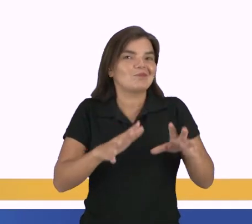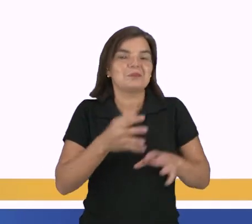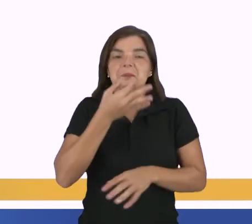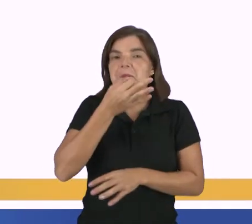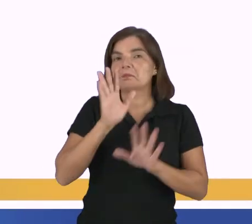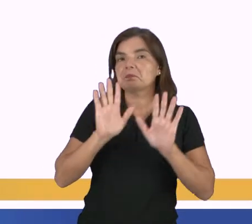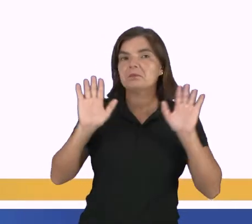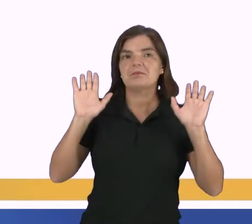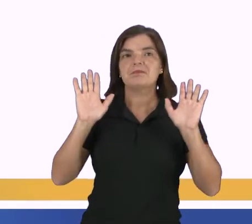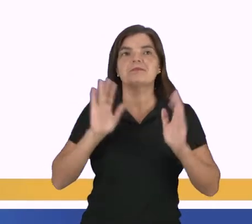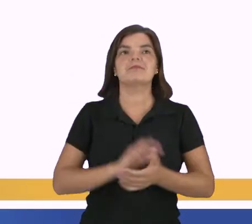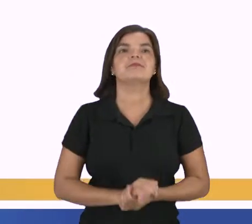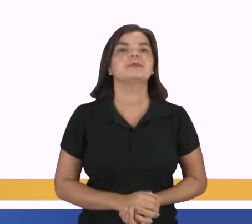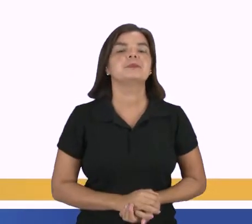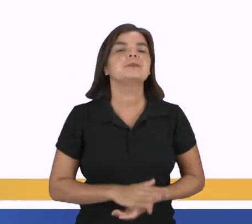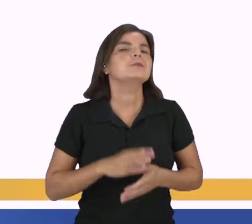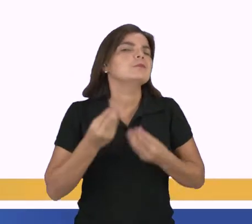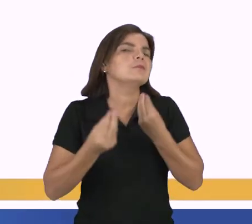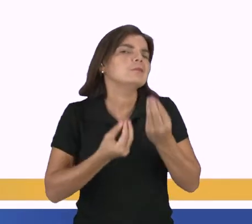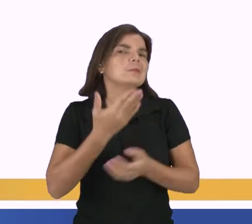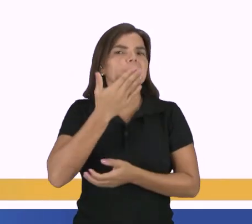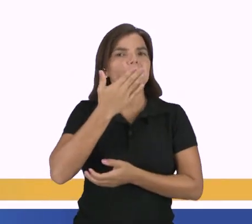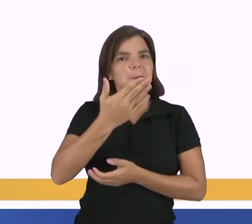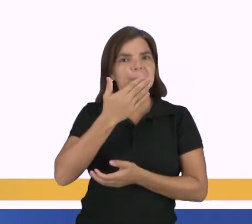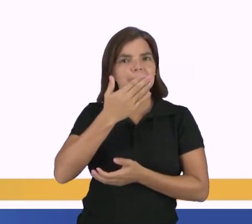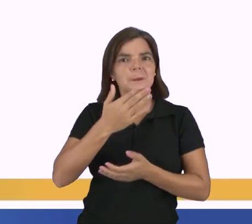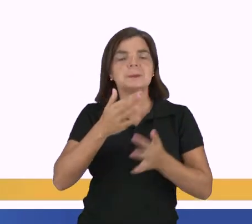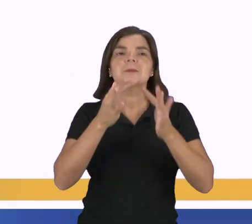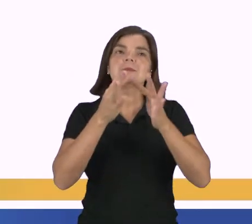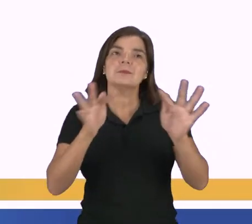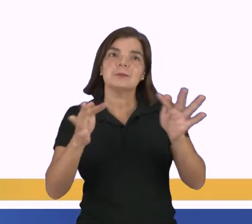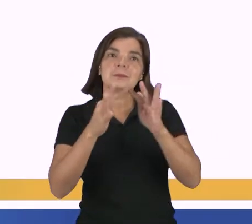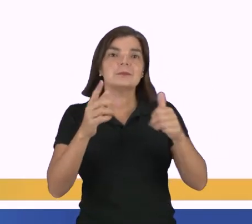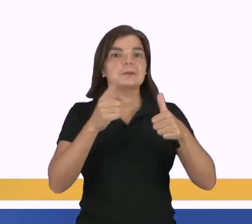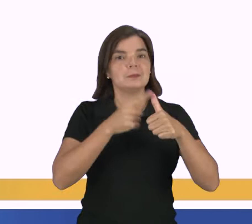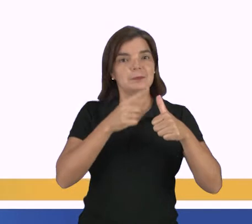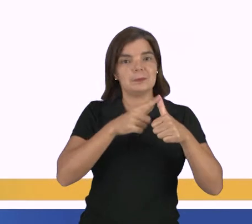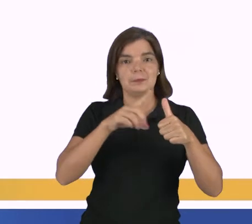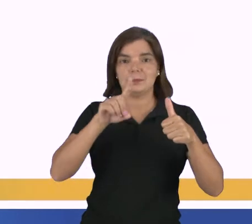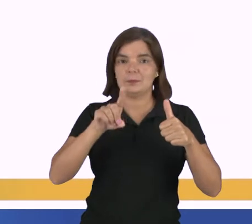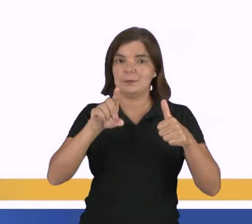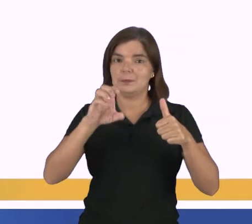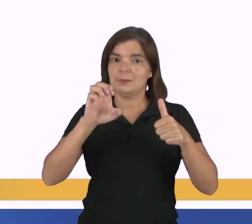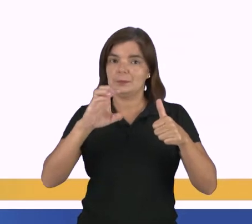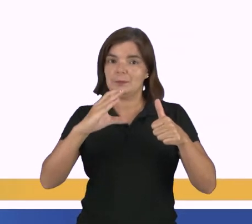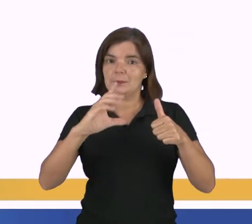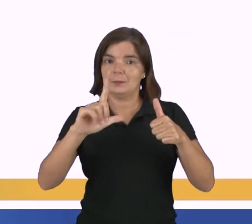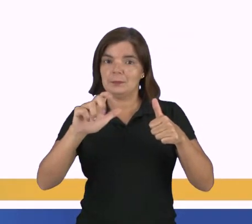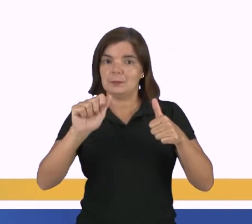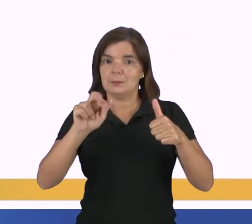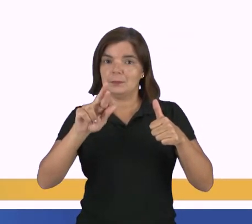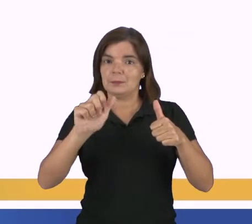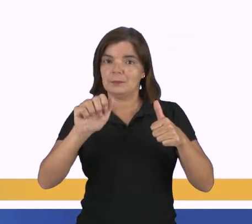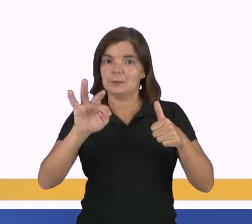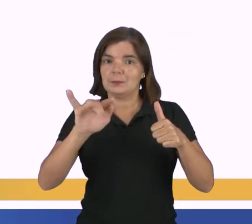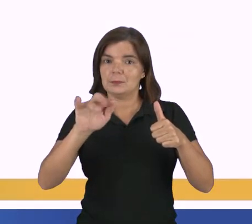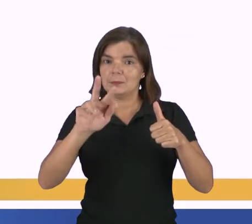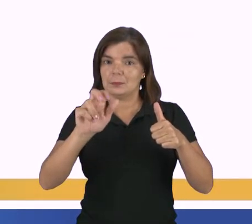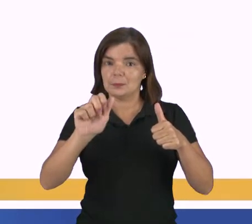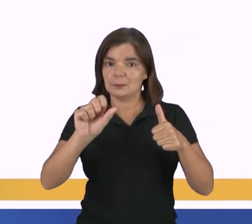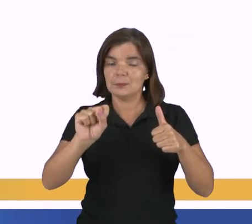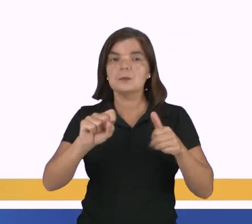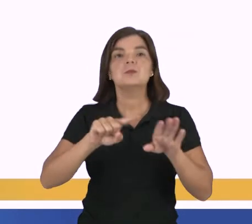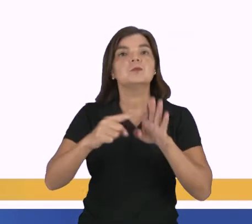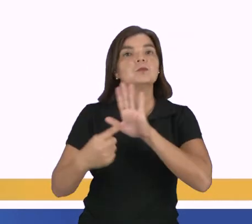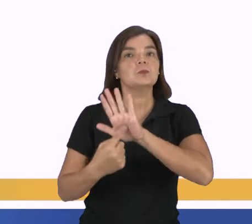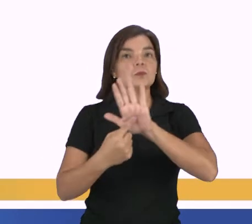tá bom? Tipos de frase, nós temos as frases declarativas, que o emissor da mensagem constata algum